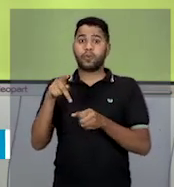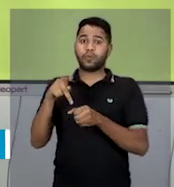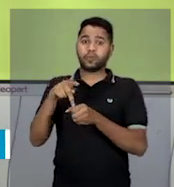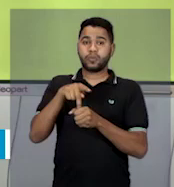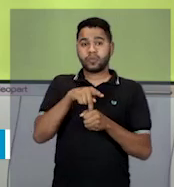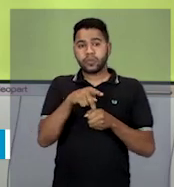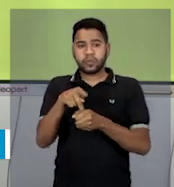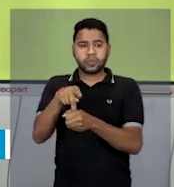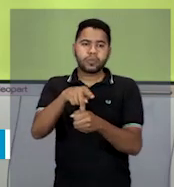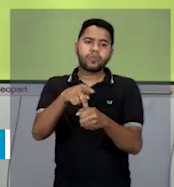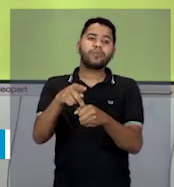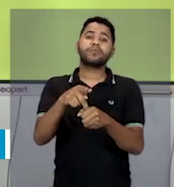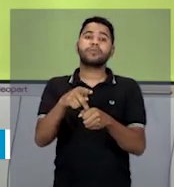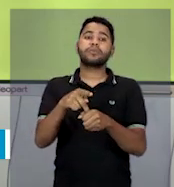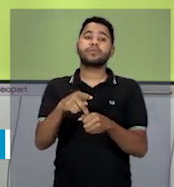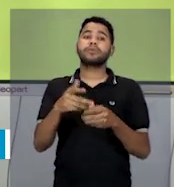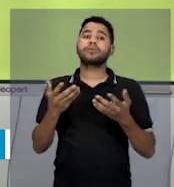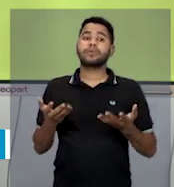tá? Então elas estão